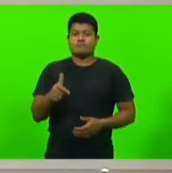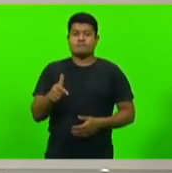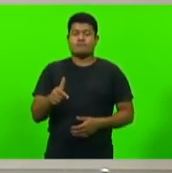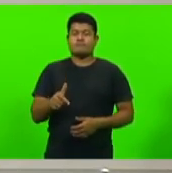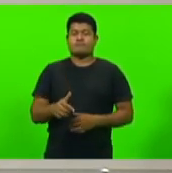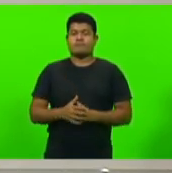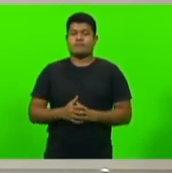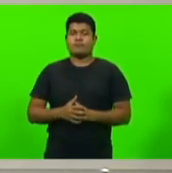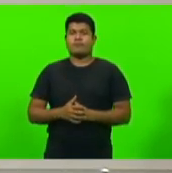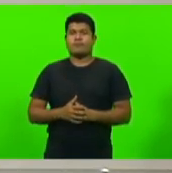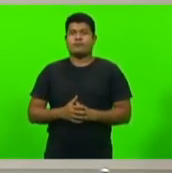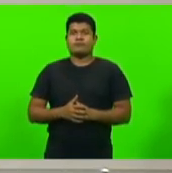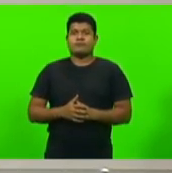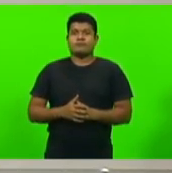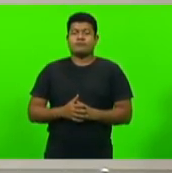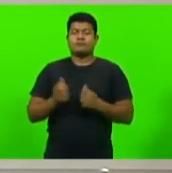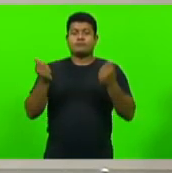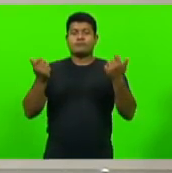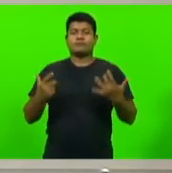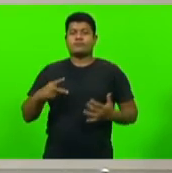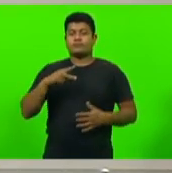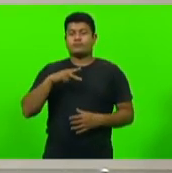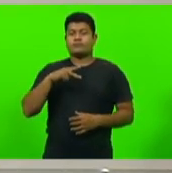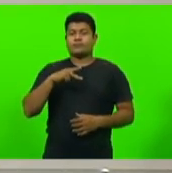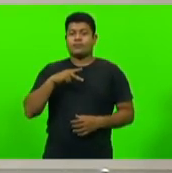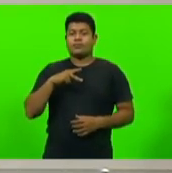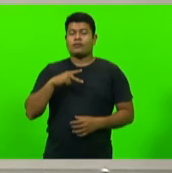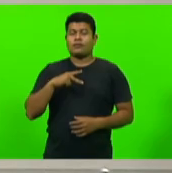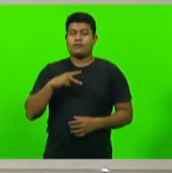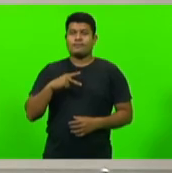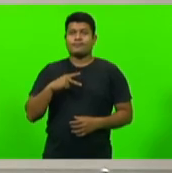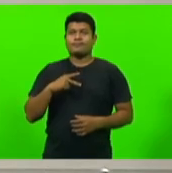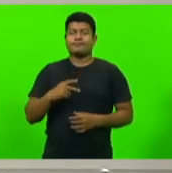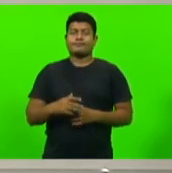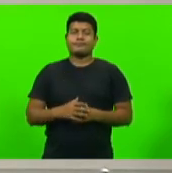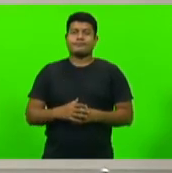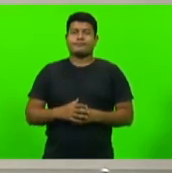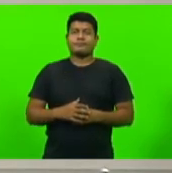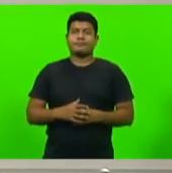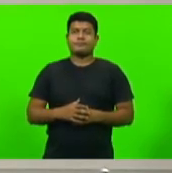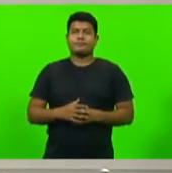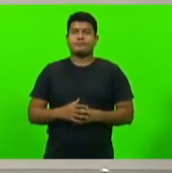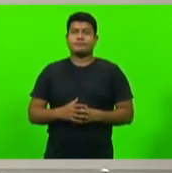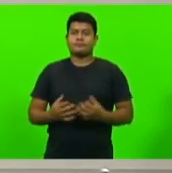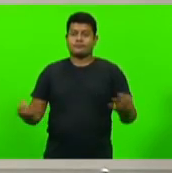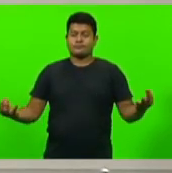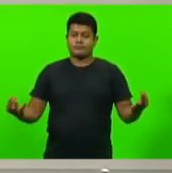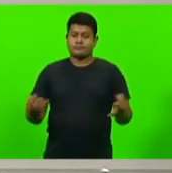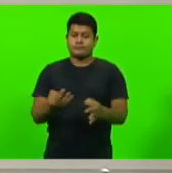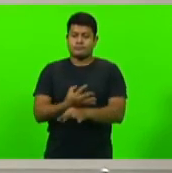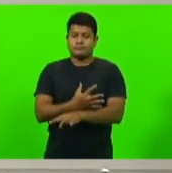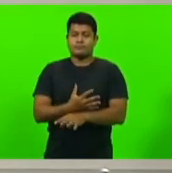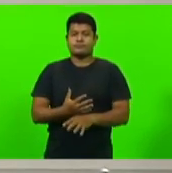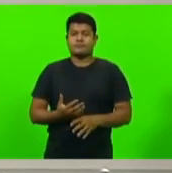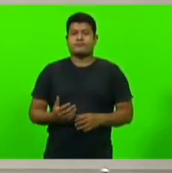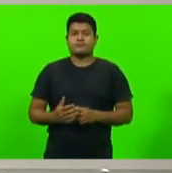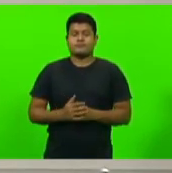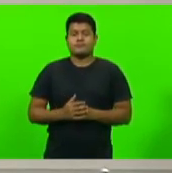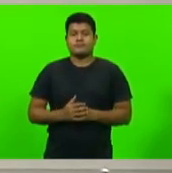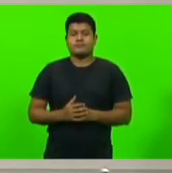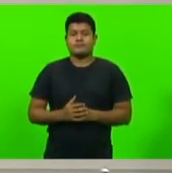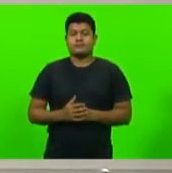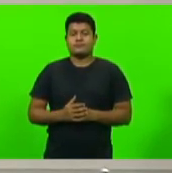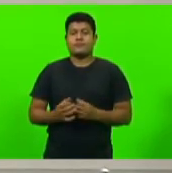inscritos nas explicações pessoais, vamos para o encerramento. Esta